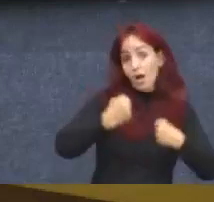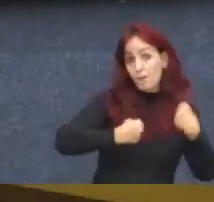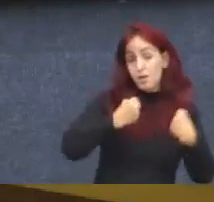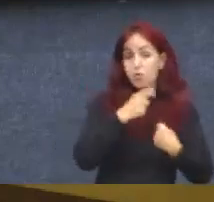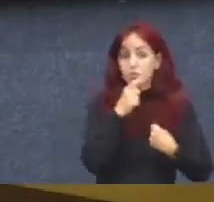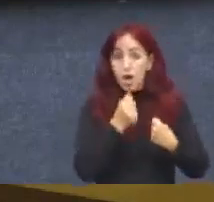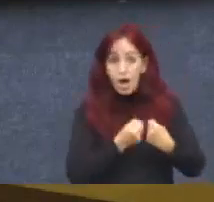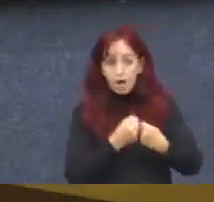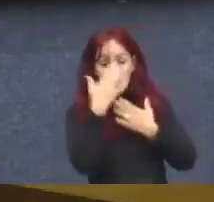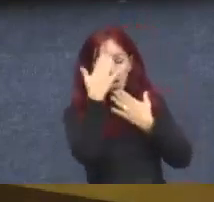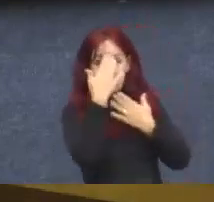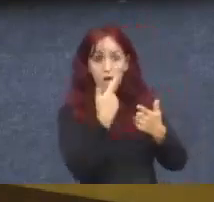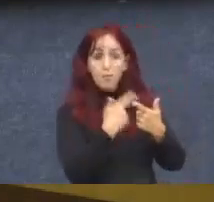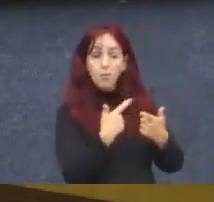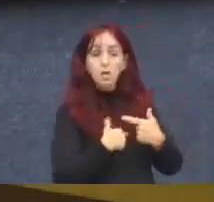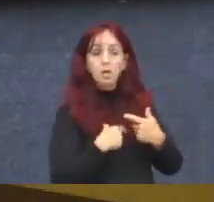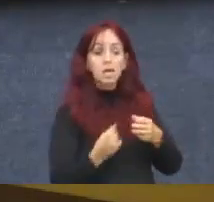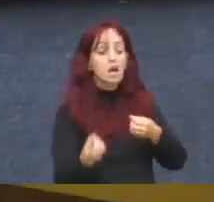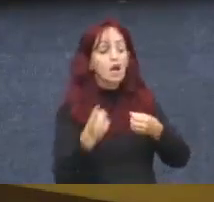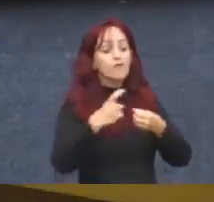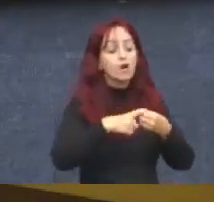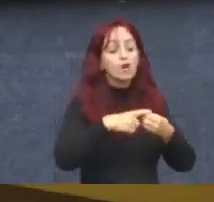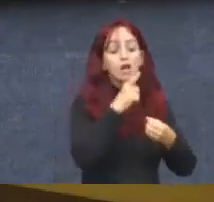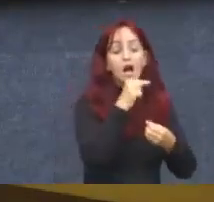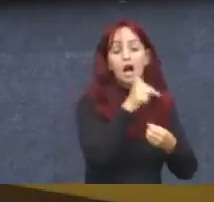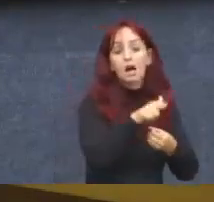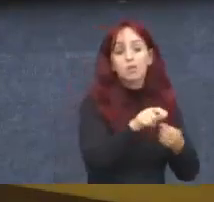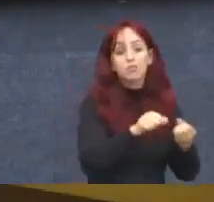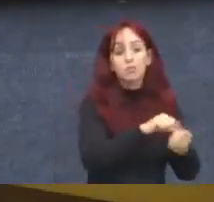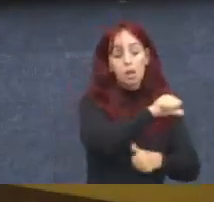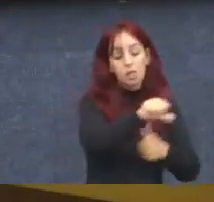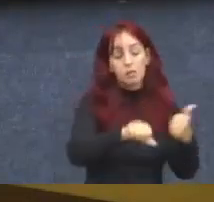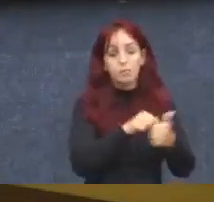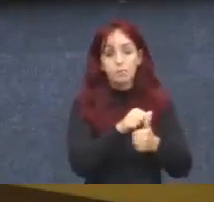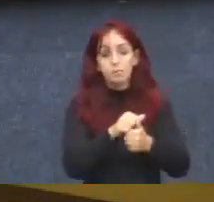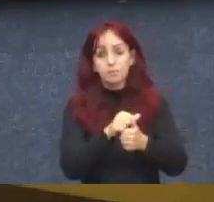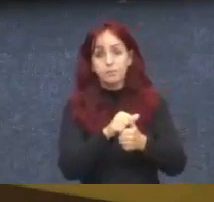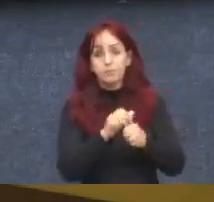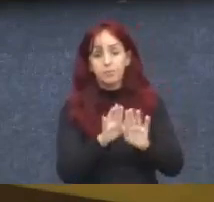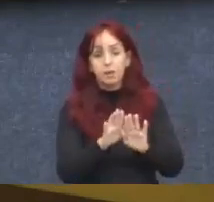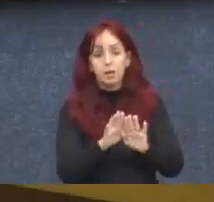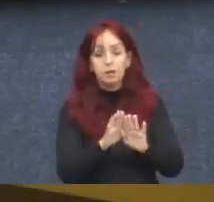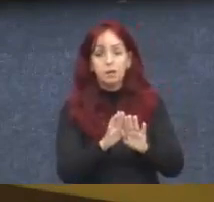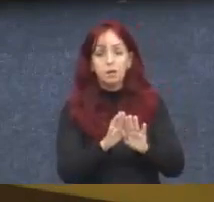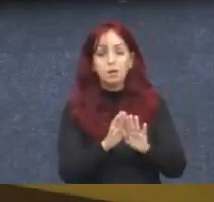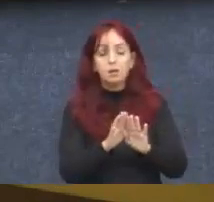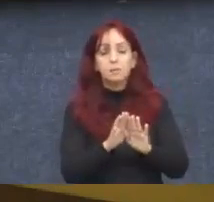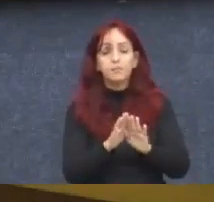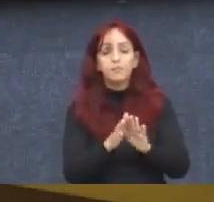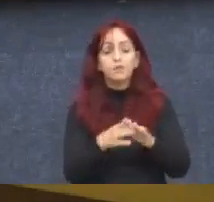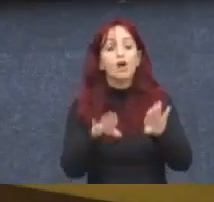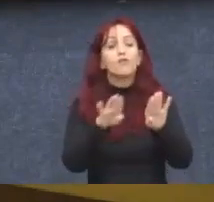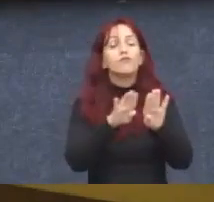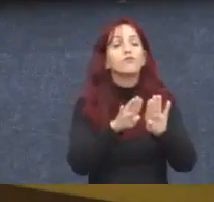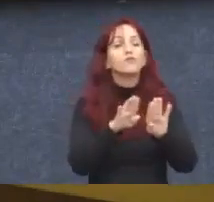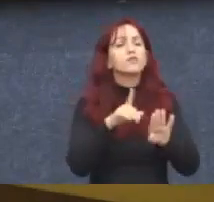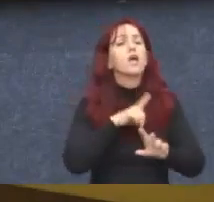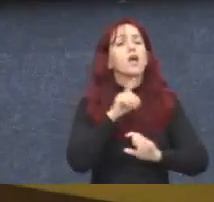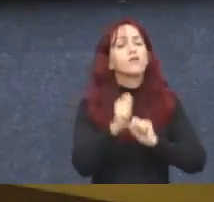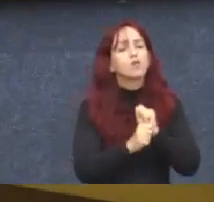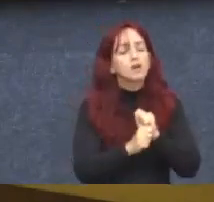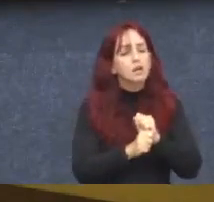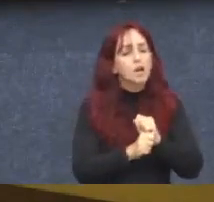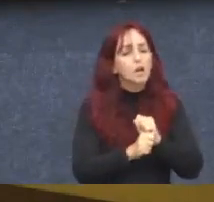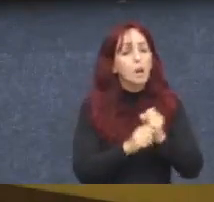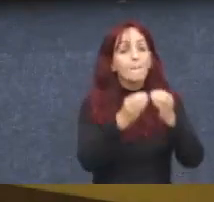pela falta da água na transposição do São Francisco. Fechou com um buraco de 14 bilhões